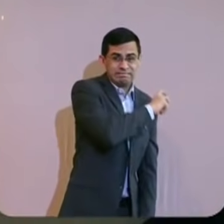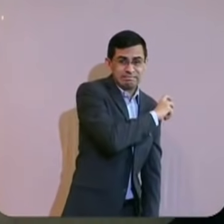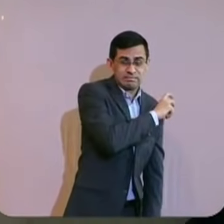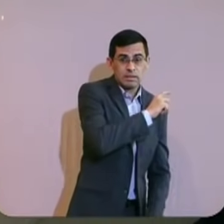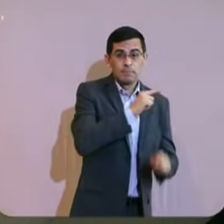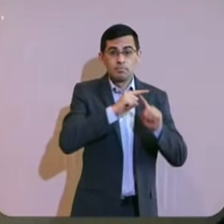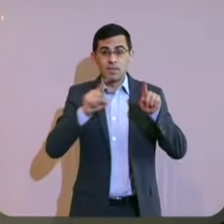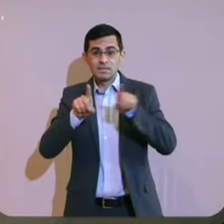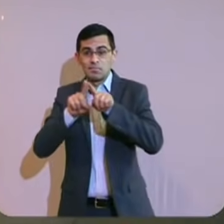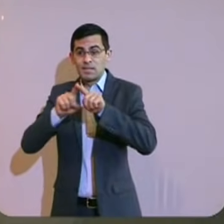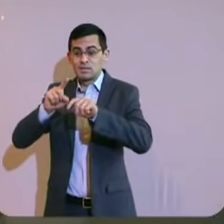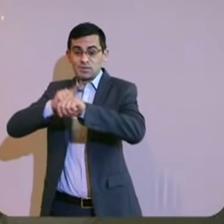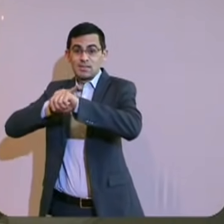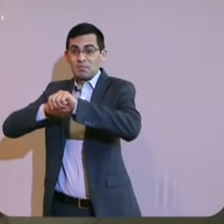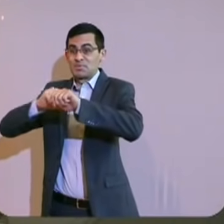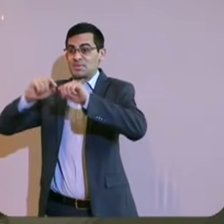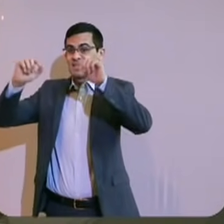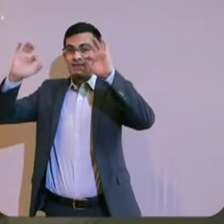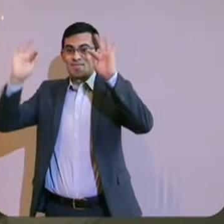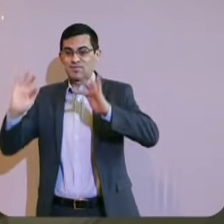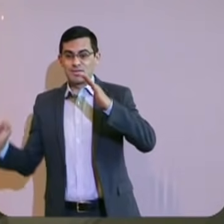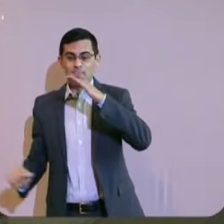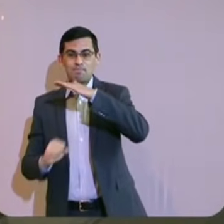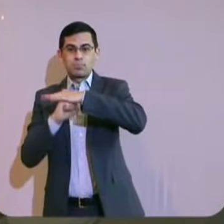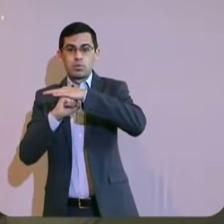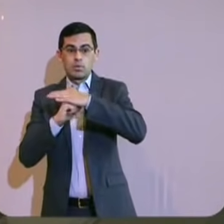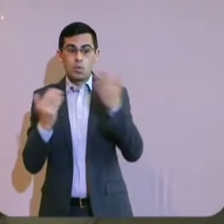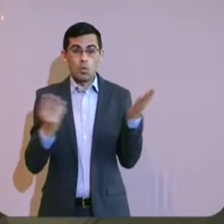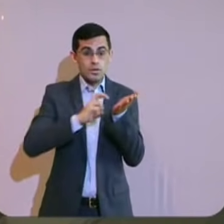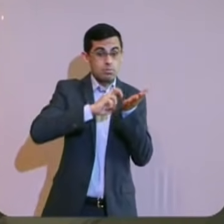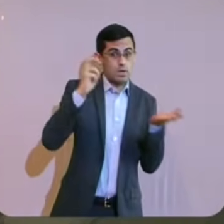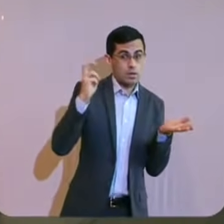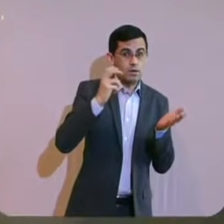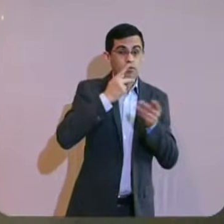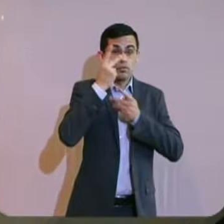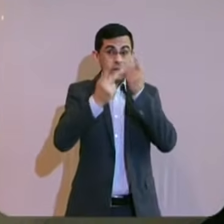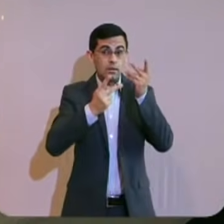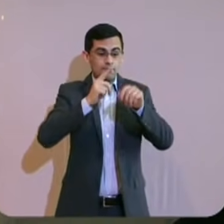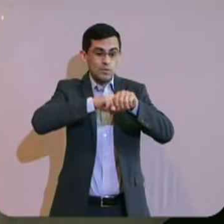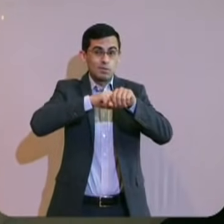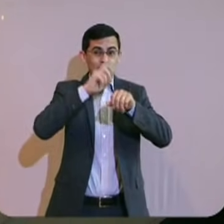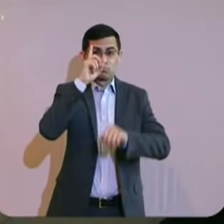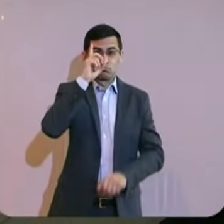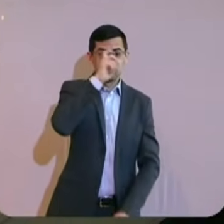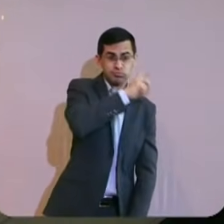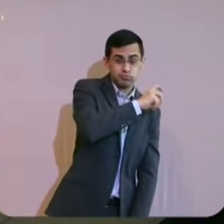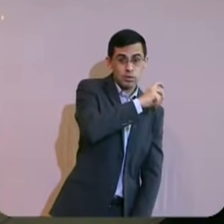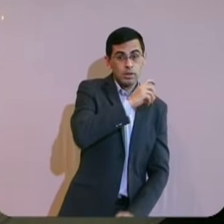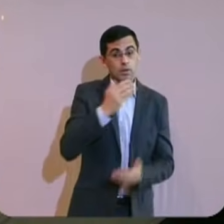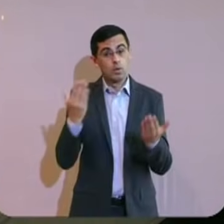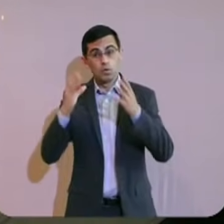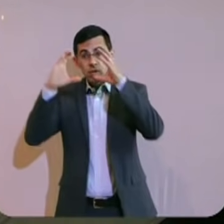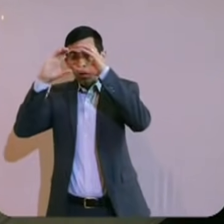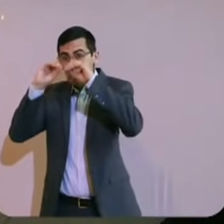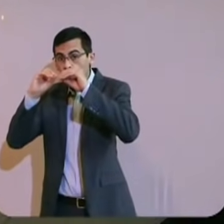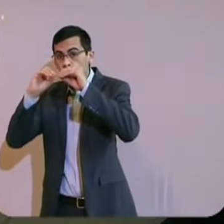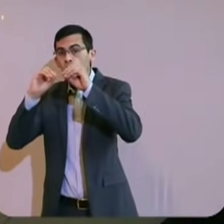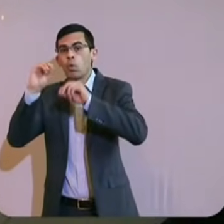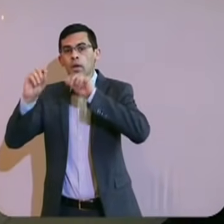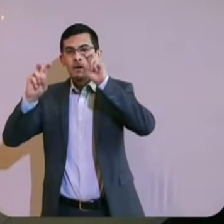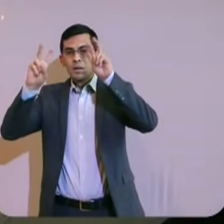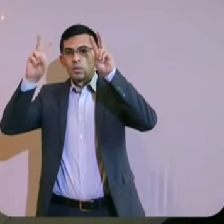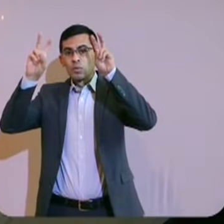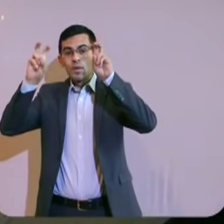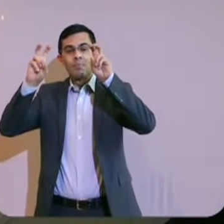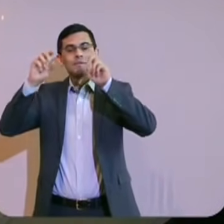os dias da abundância. Hoje pela manhã eu vou falar sobre os tempos difíceis e hoje à noite eu quero falar sobre os